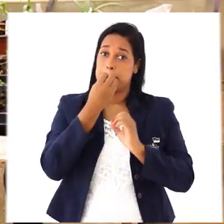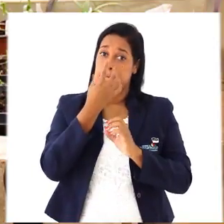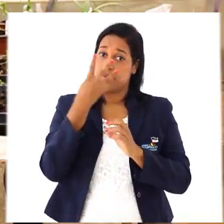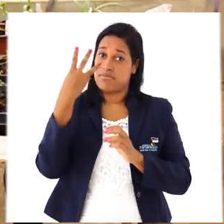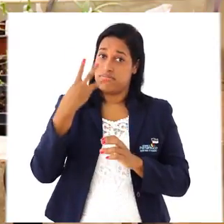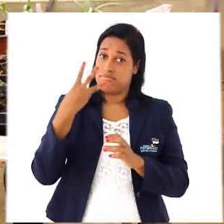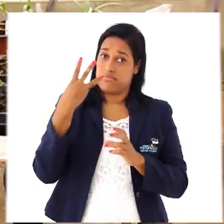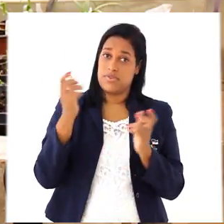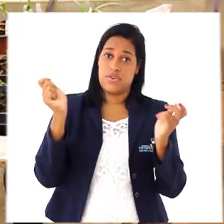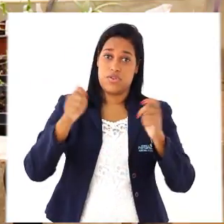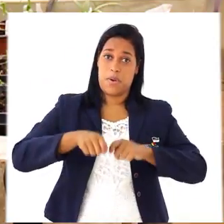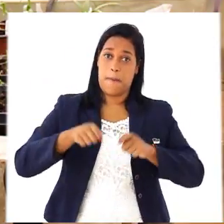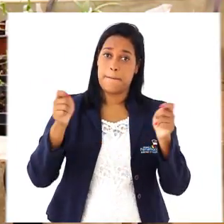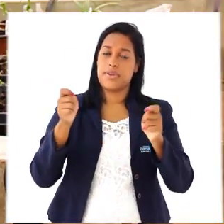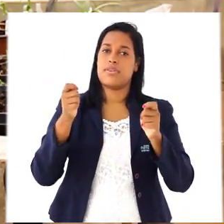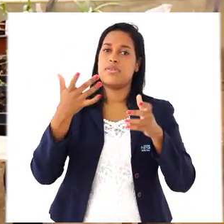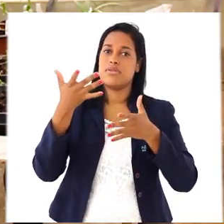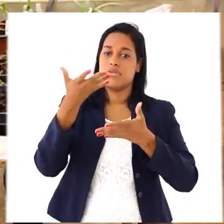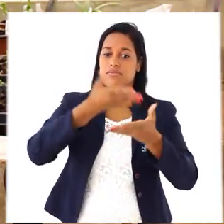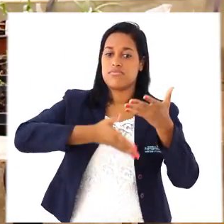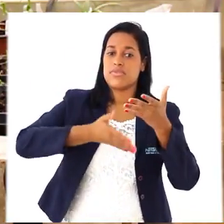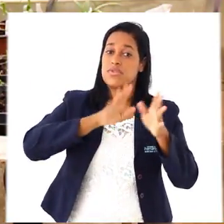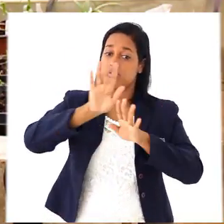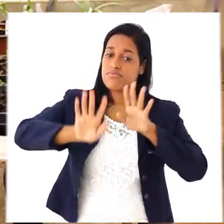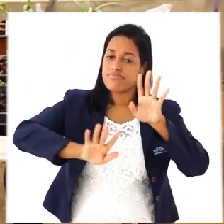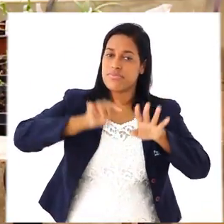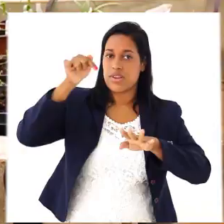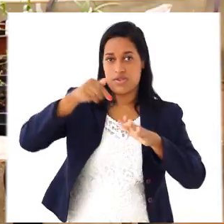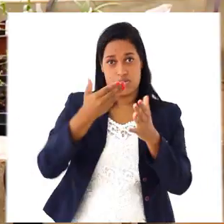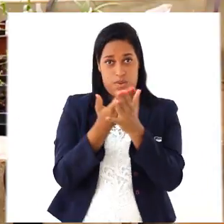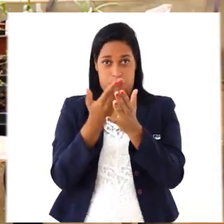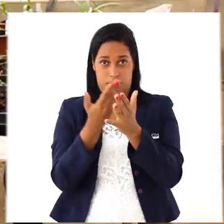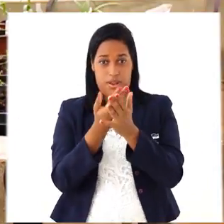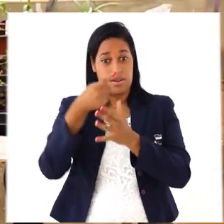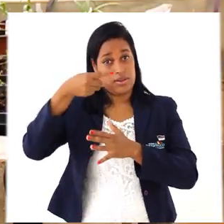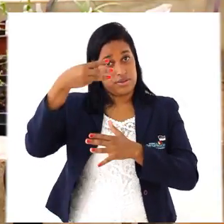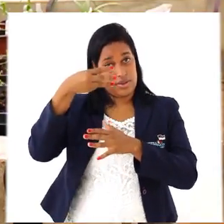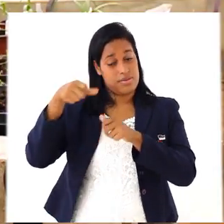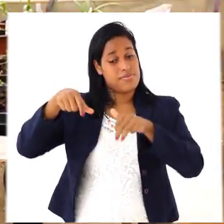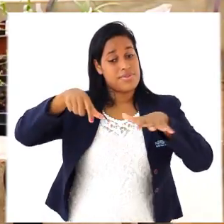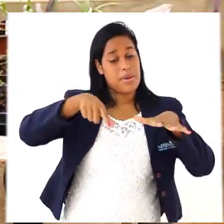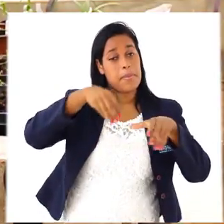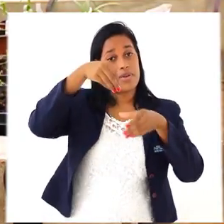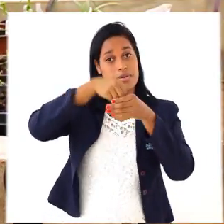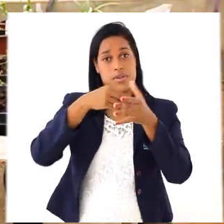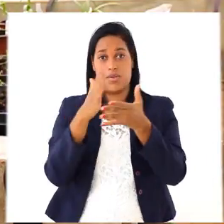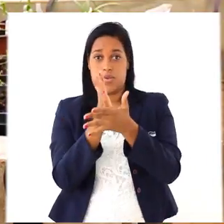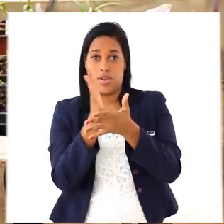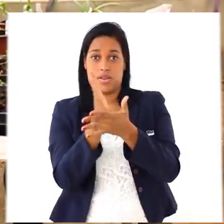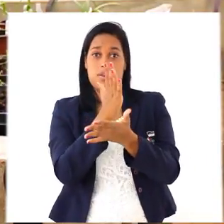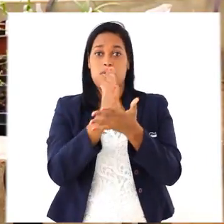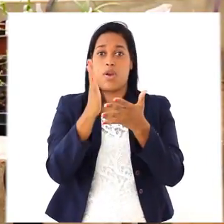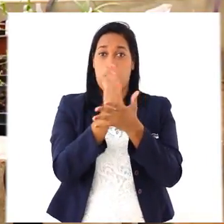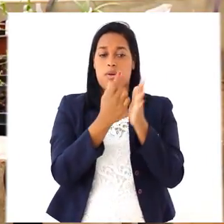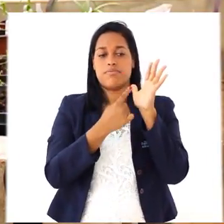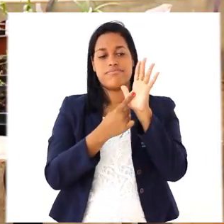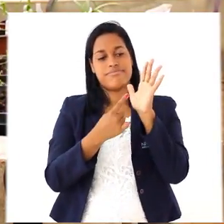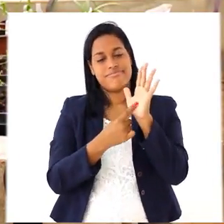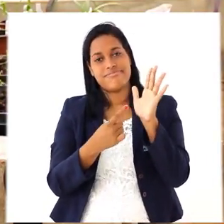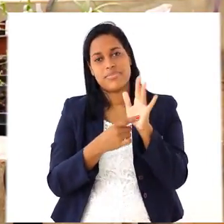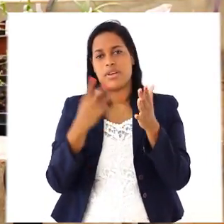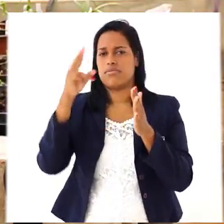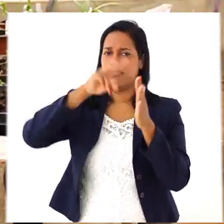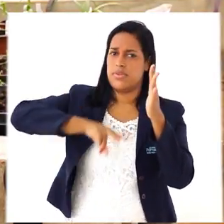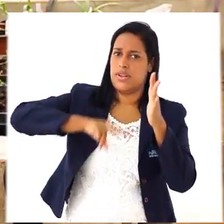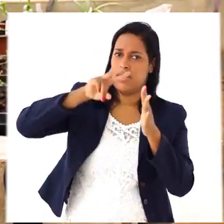são as 3 competências que a gente vai tratar ao longo dessas semanas. Espero que vocês, dentro do caderno, a gente tenha algumas indicações de leituras